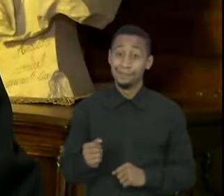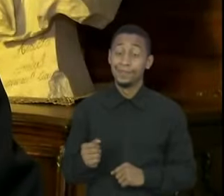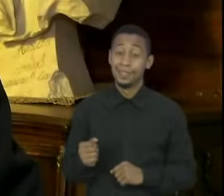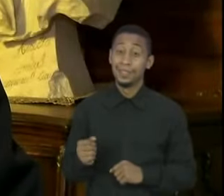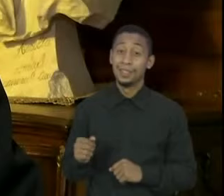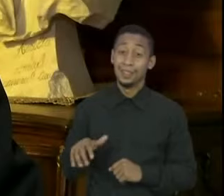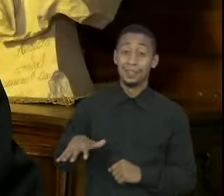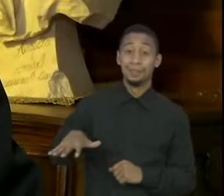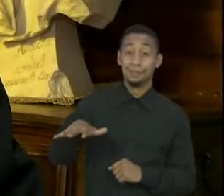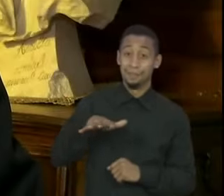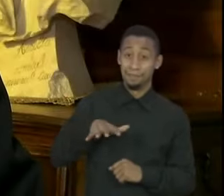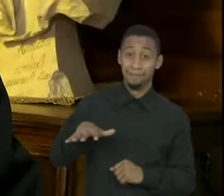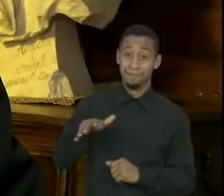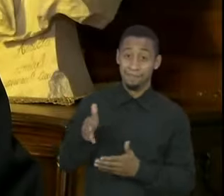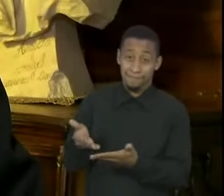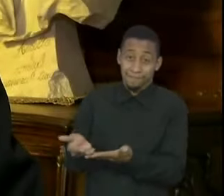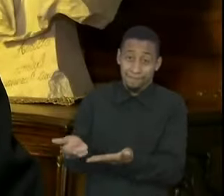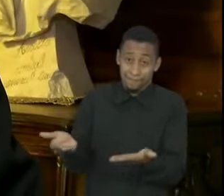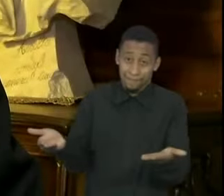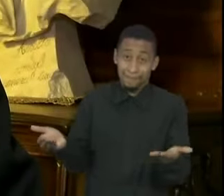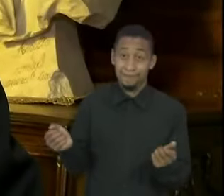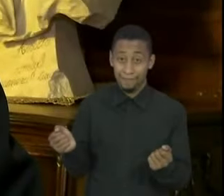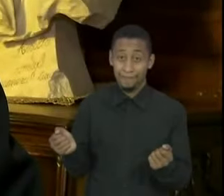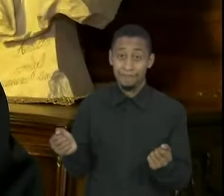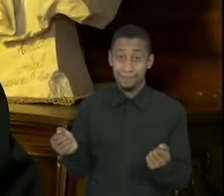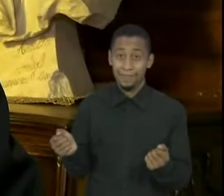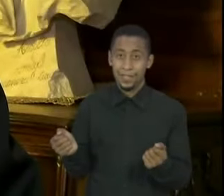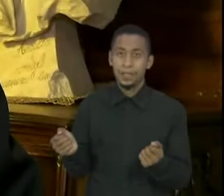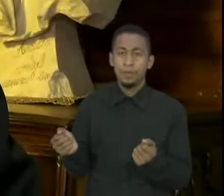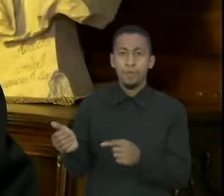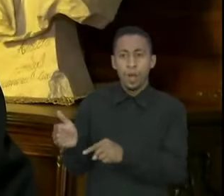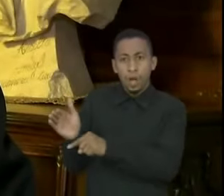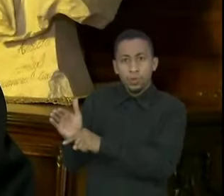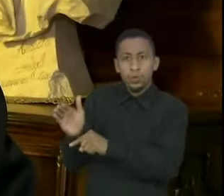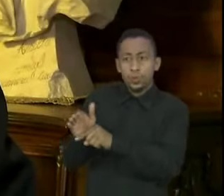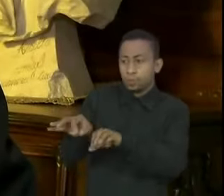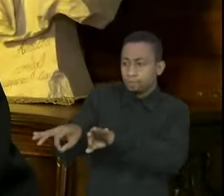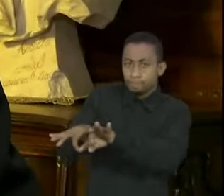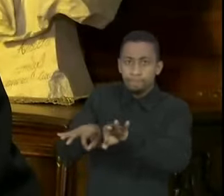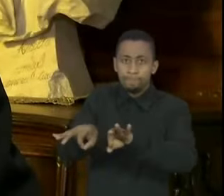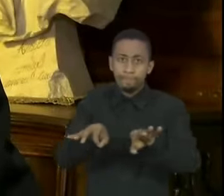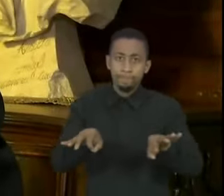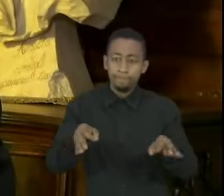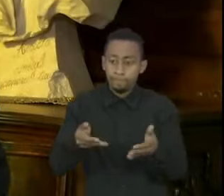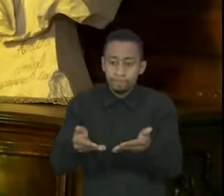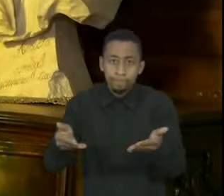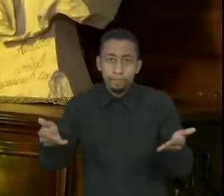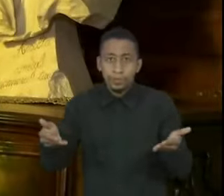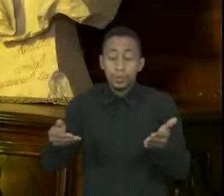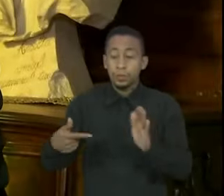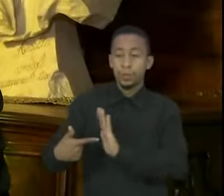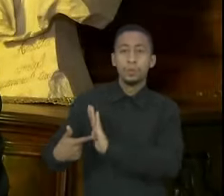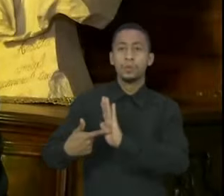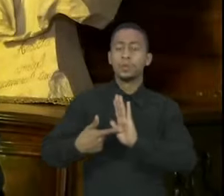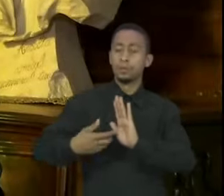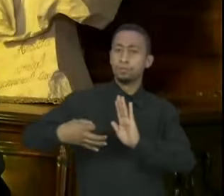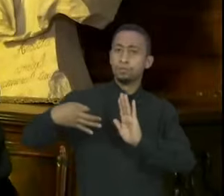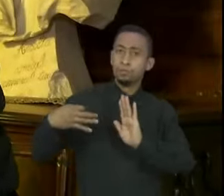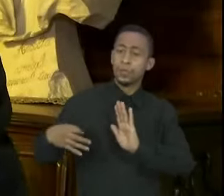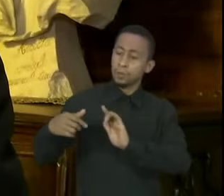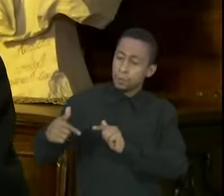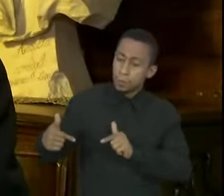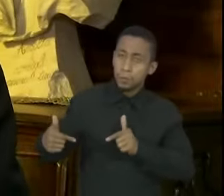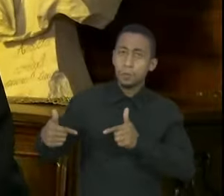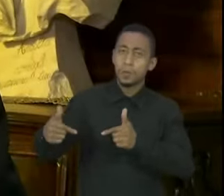mesma direção elas vão vão ajudando a criar digamos assim confirmar certas tendências